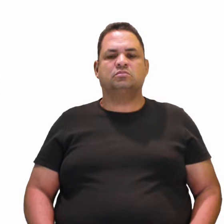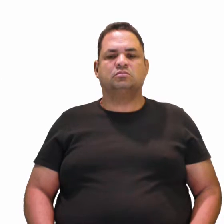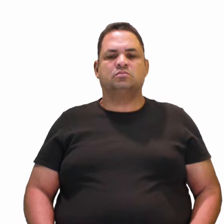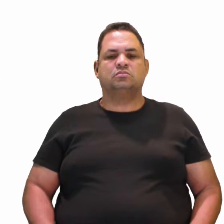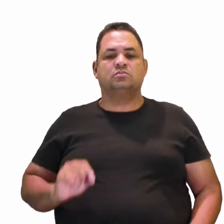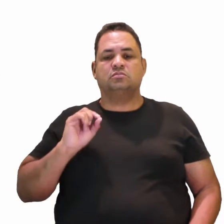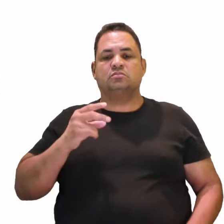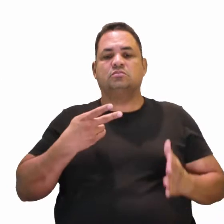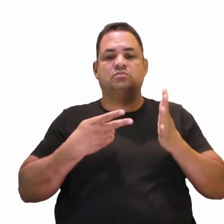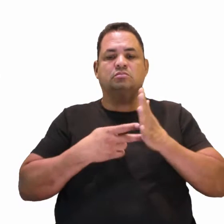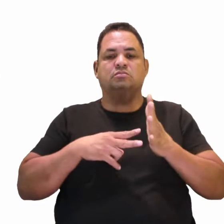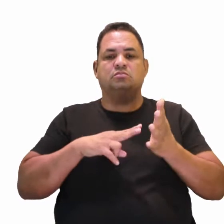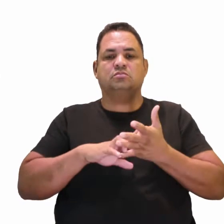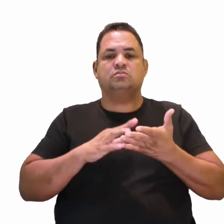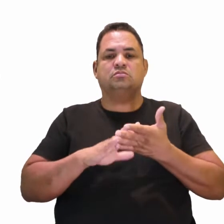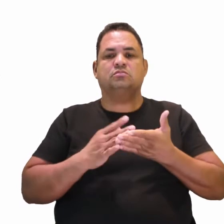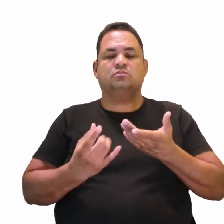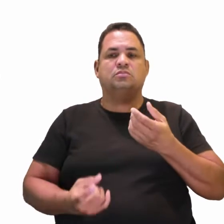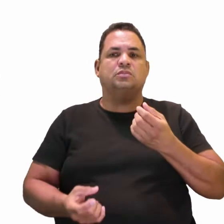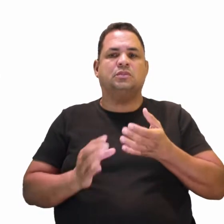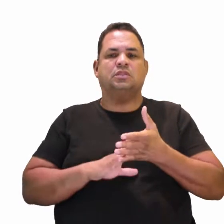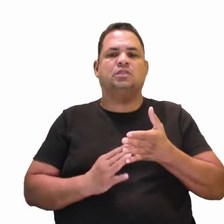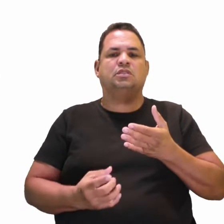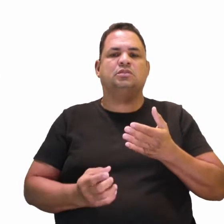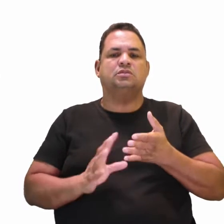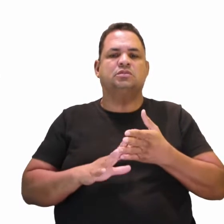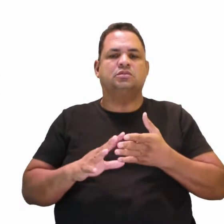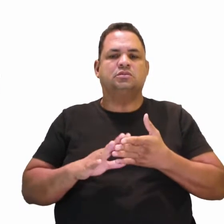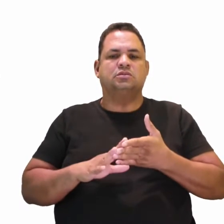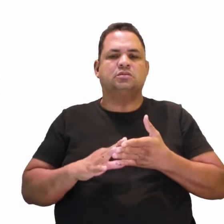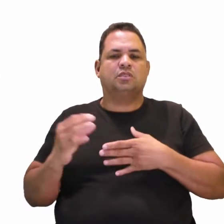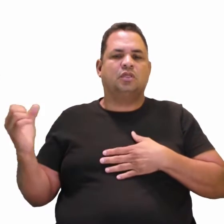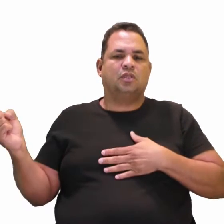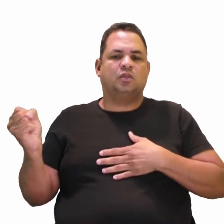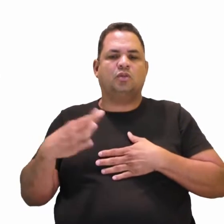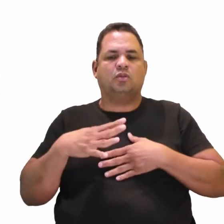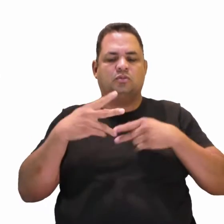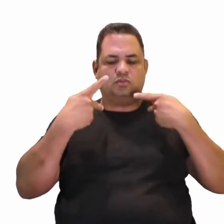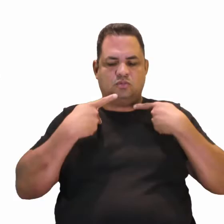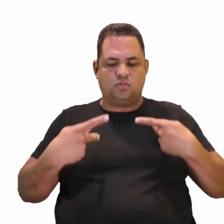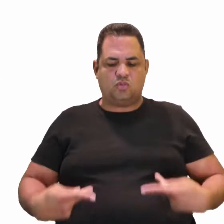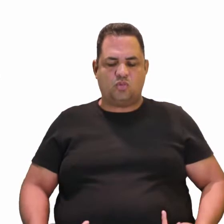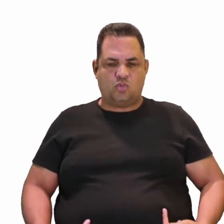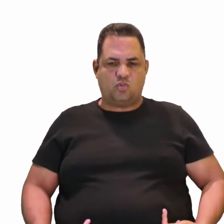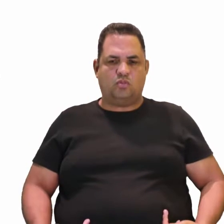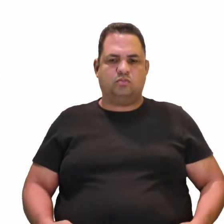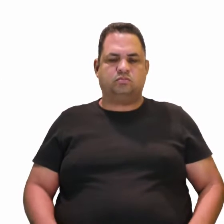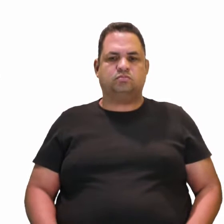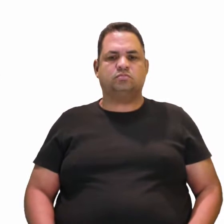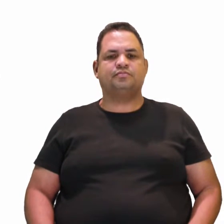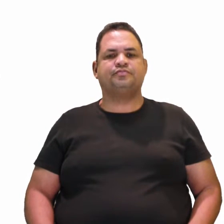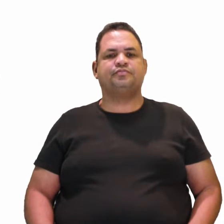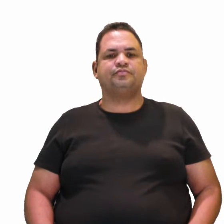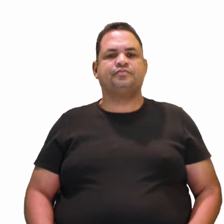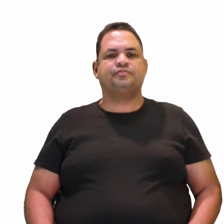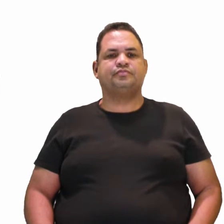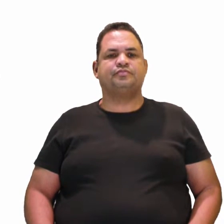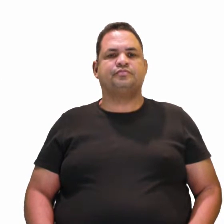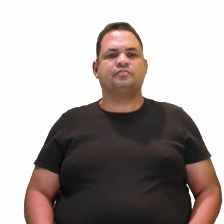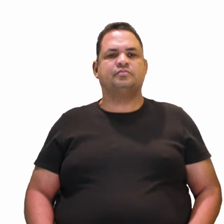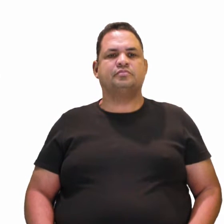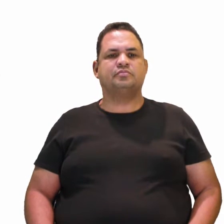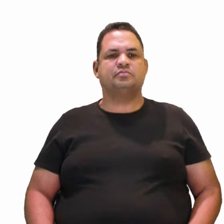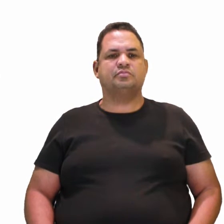O que é isso? Ele restaura tanto a mente quanto o corpo, certo? E aí só sobrou uma informação que